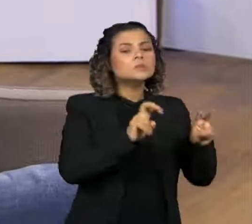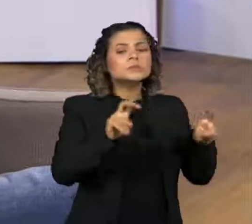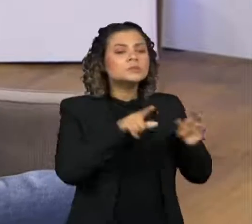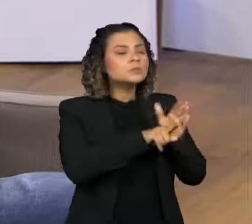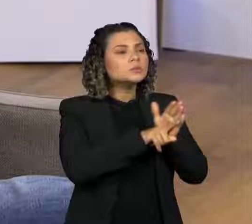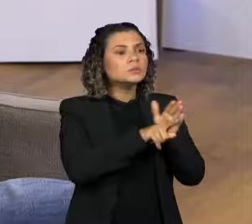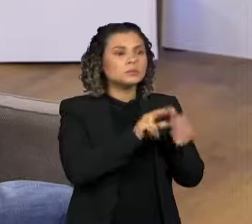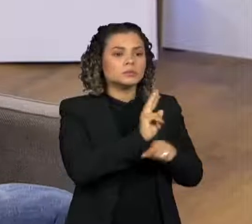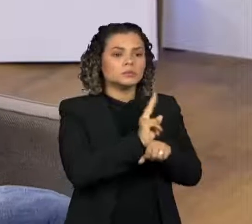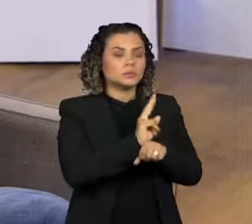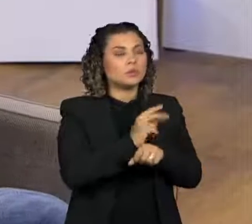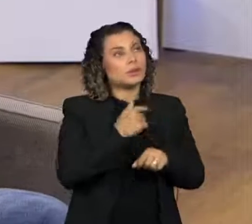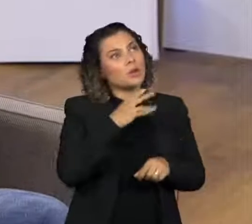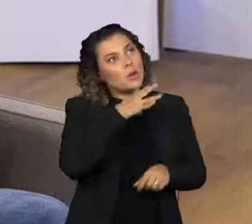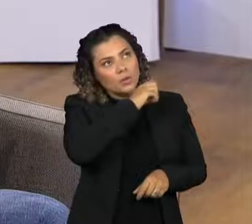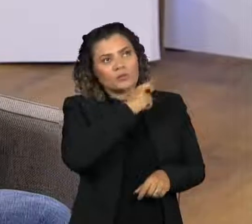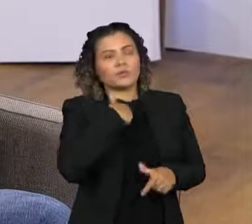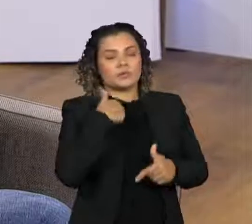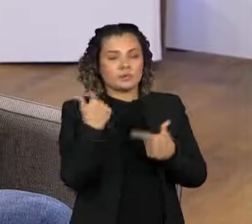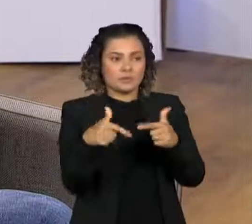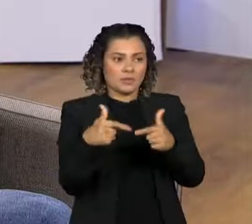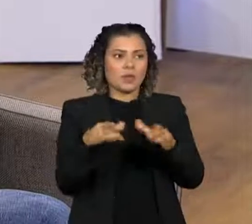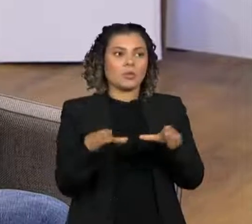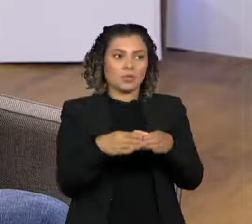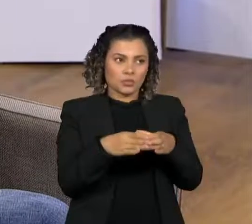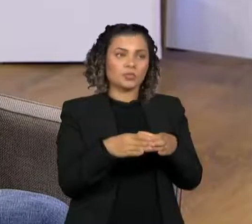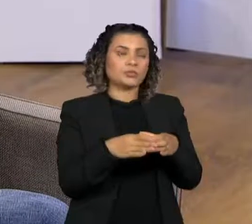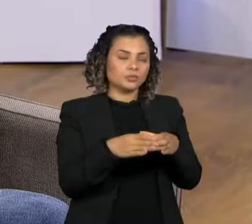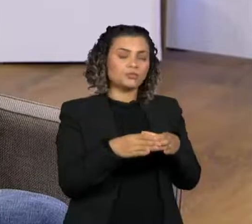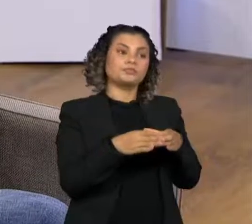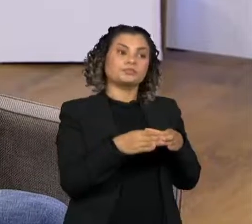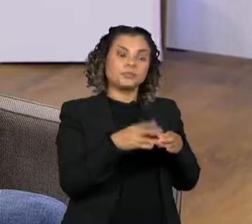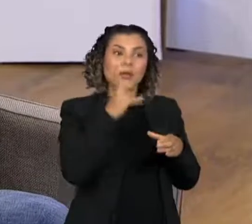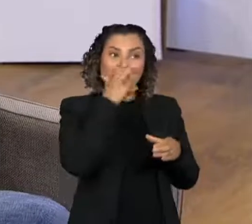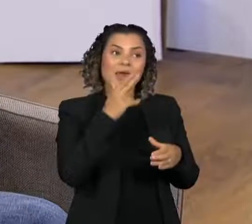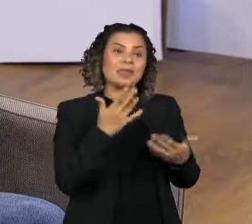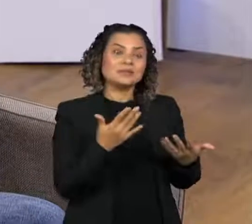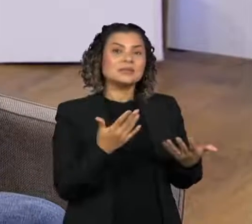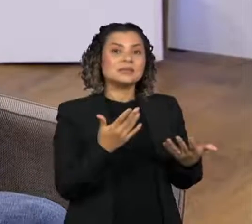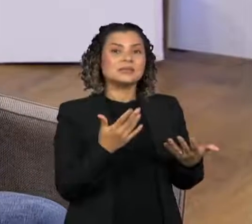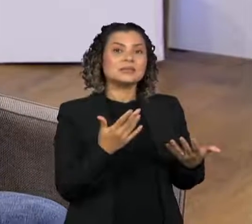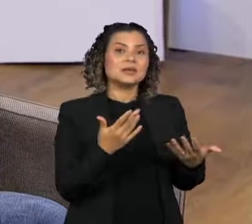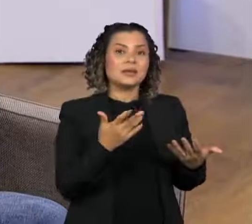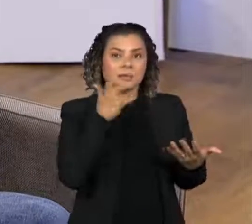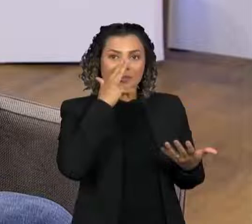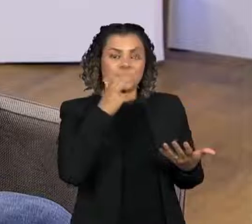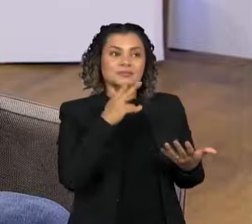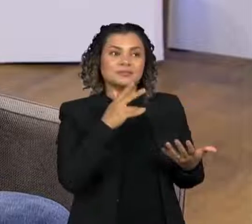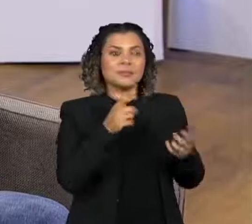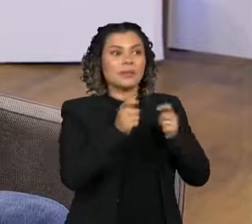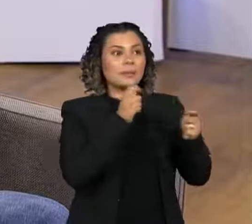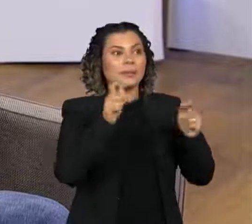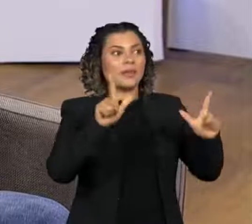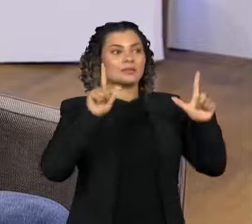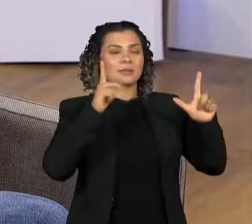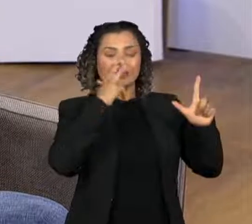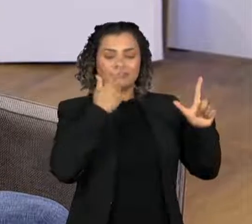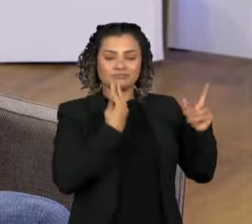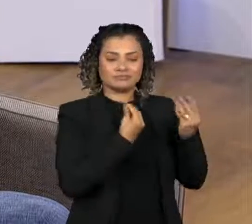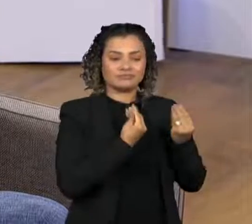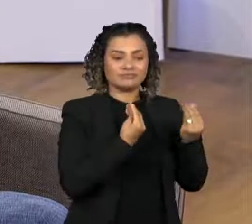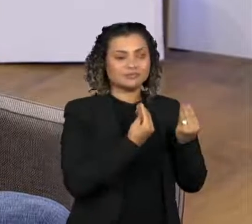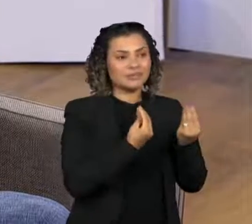você vai trabalhar num movimento desse, ele é, de modo geral, muito hostil à imprensa. Mas é preciso